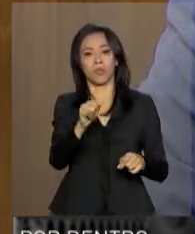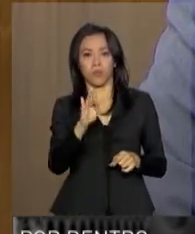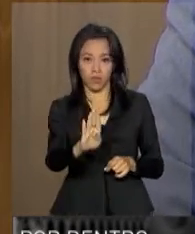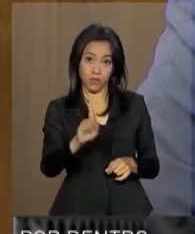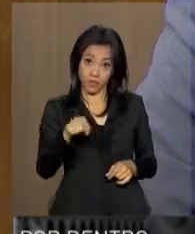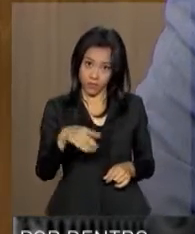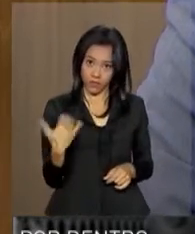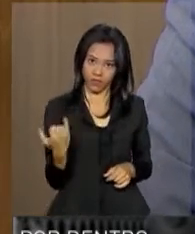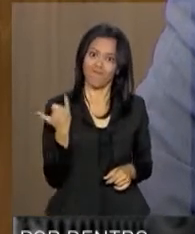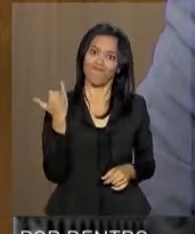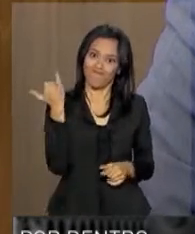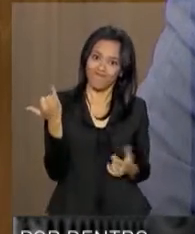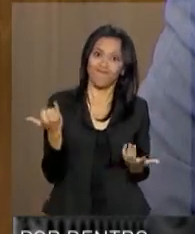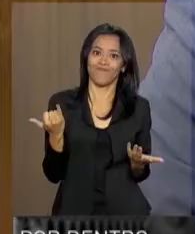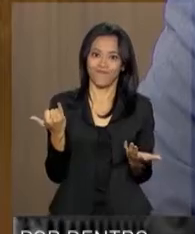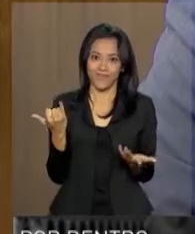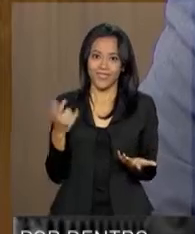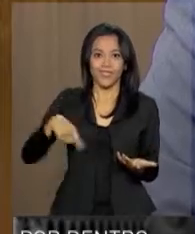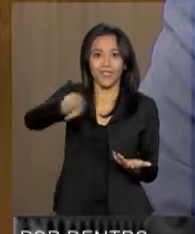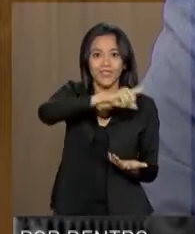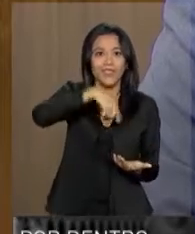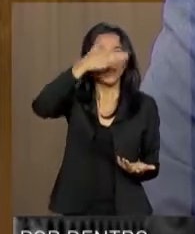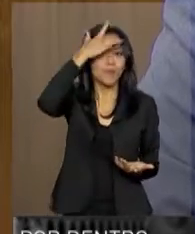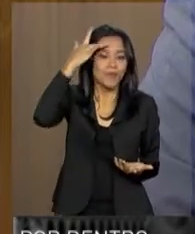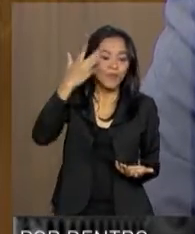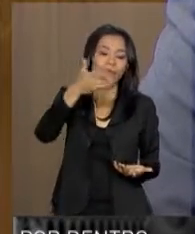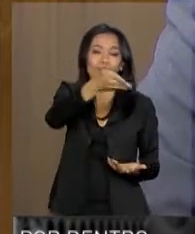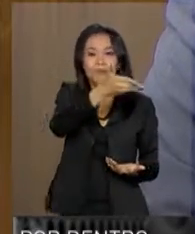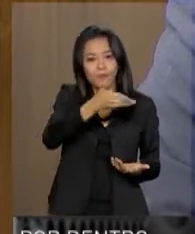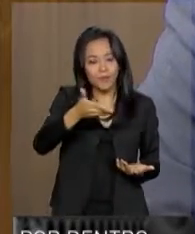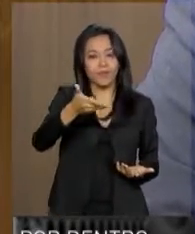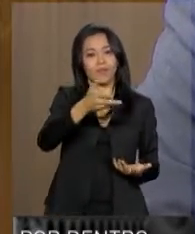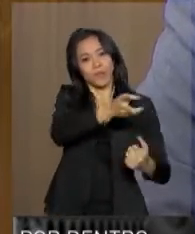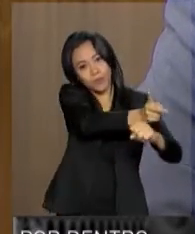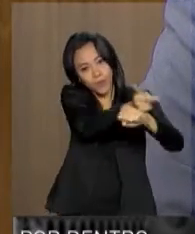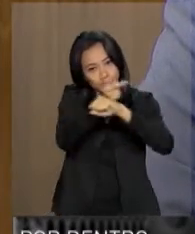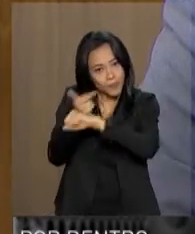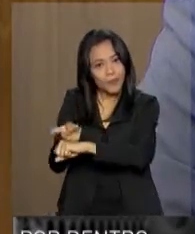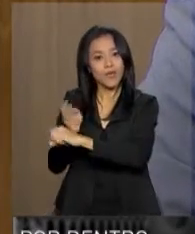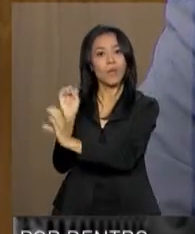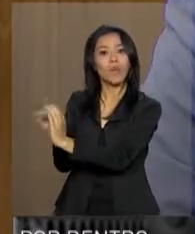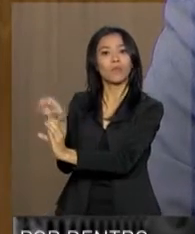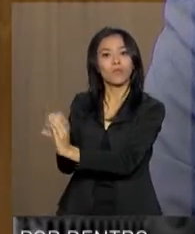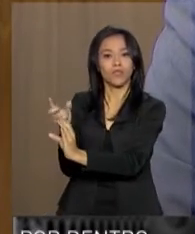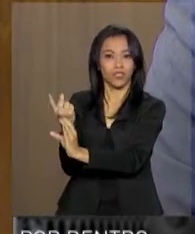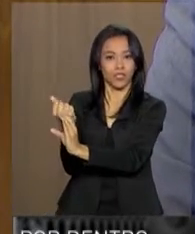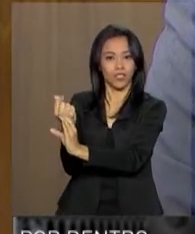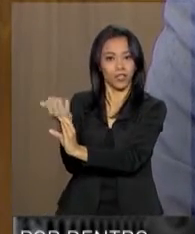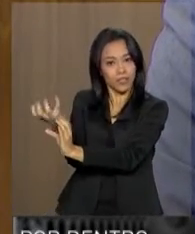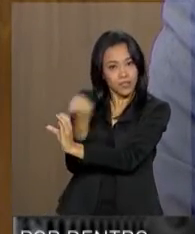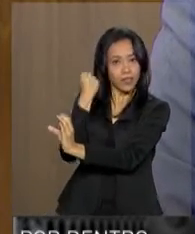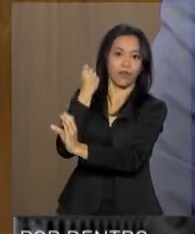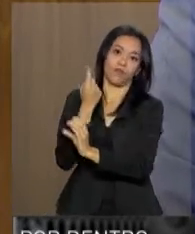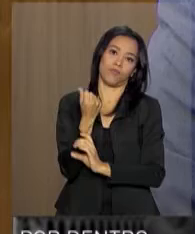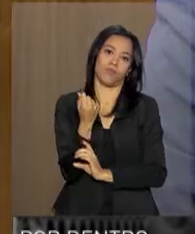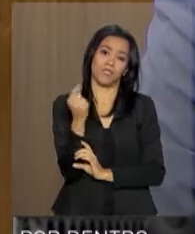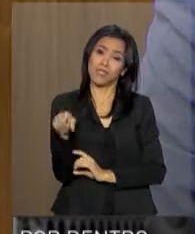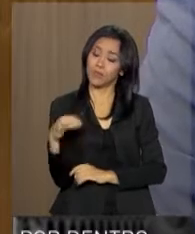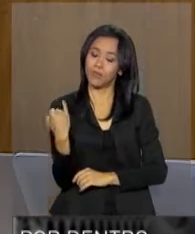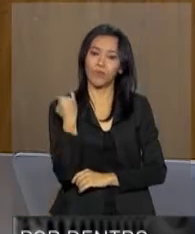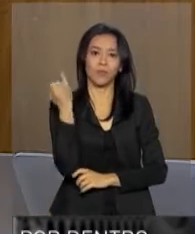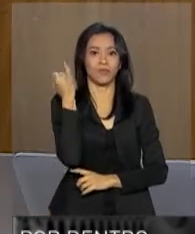bastante então é muito importante que as pessoas efetivamente busquem a sua poupança então é importante para economia